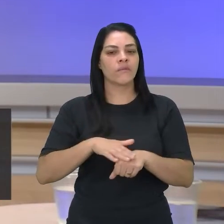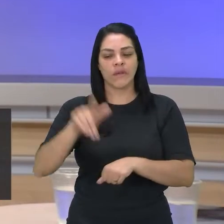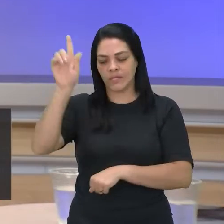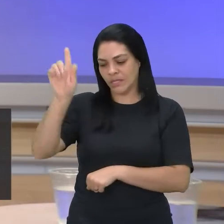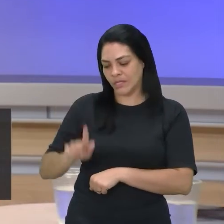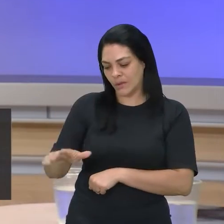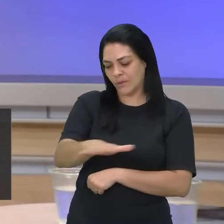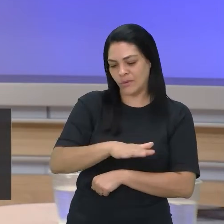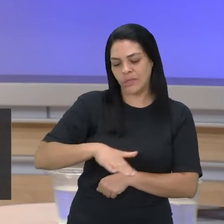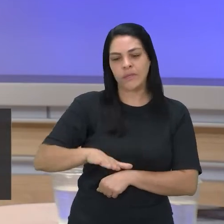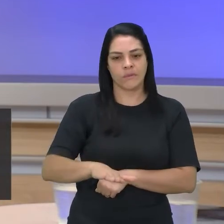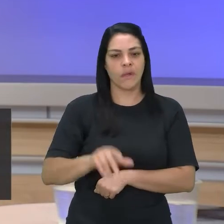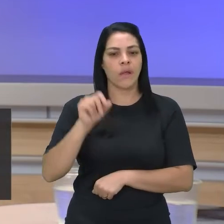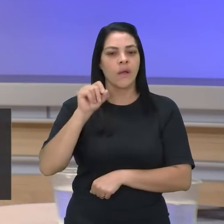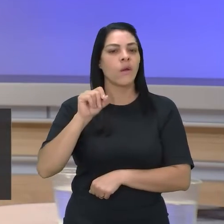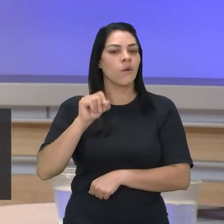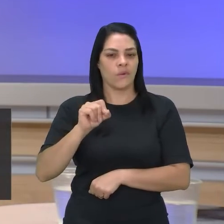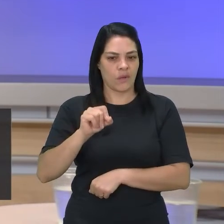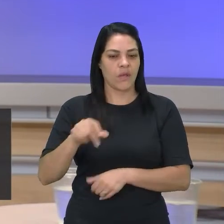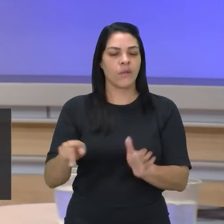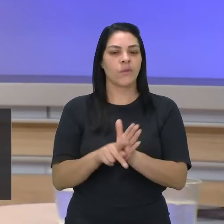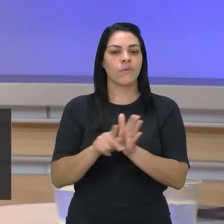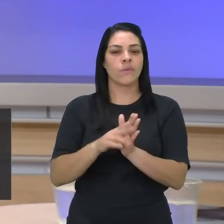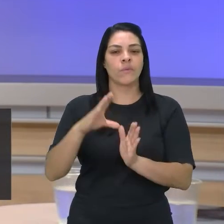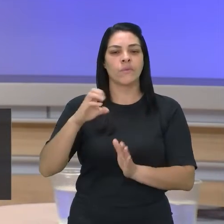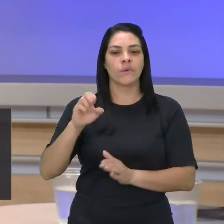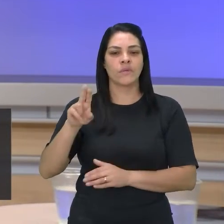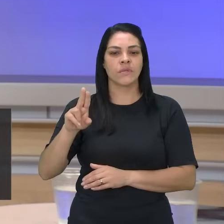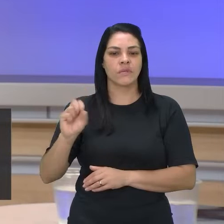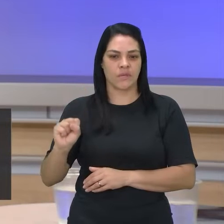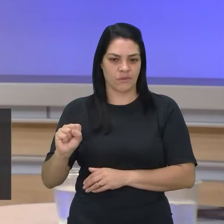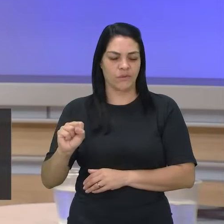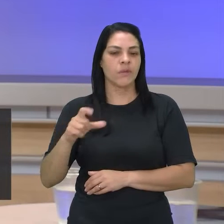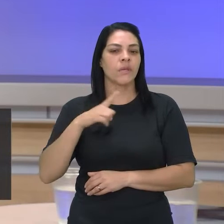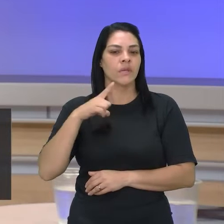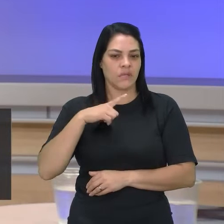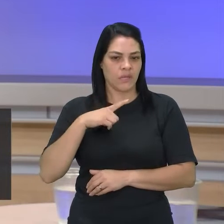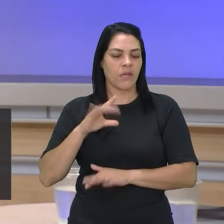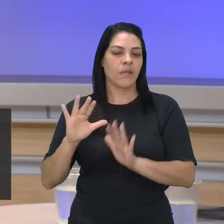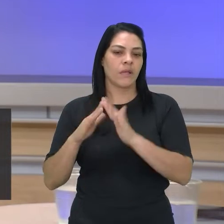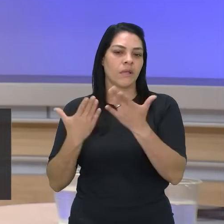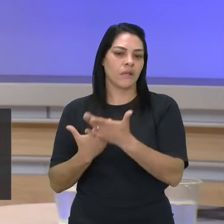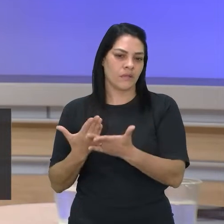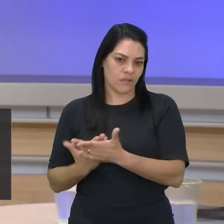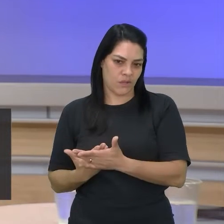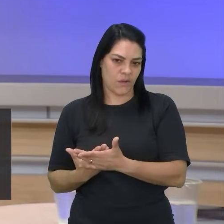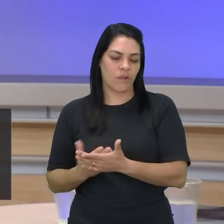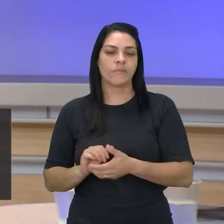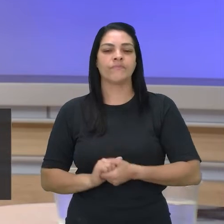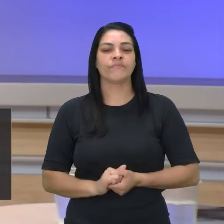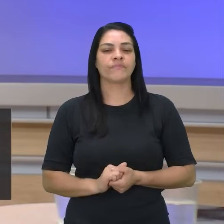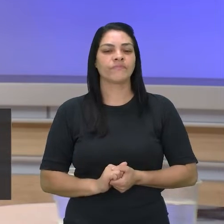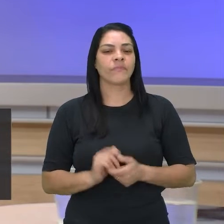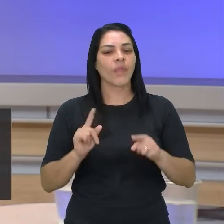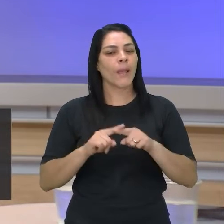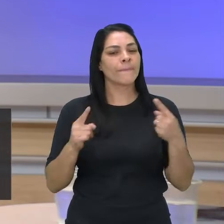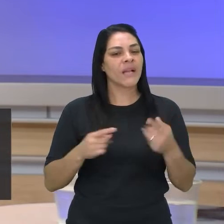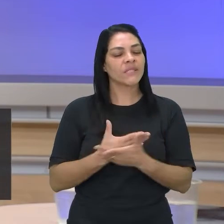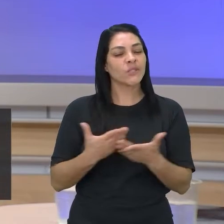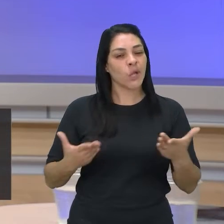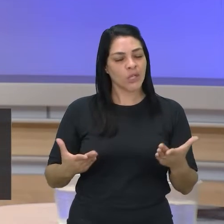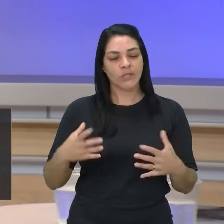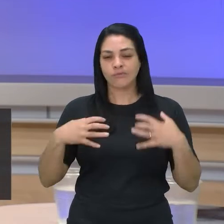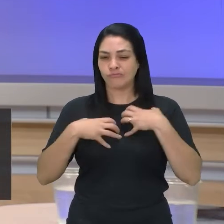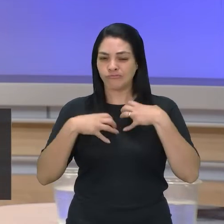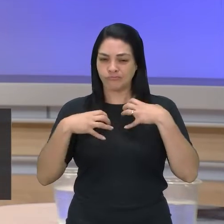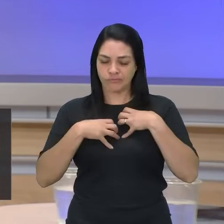espaços acaba sendo a gestão do CEU, não necessariamente a gestão das escolas. Então, a gente... de uma